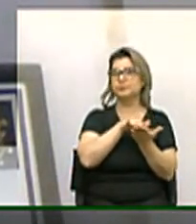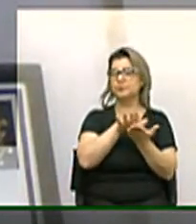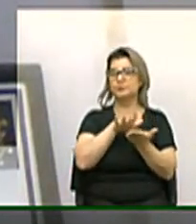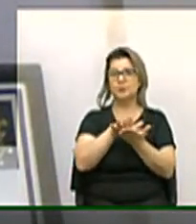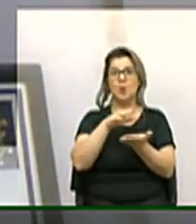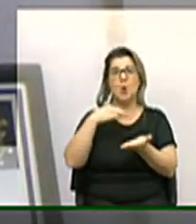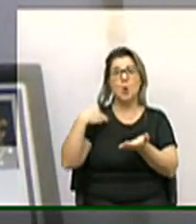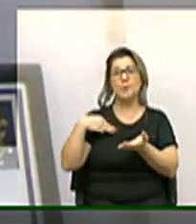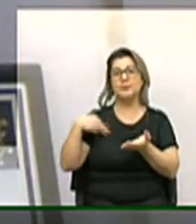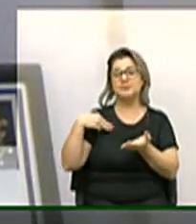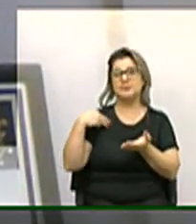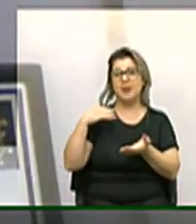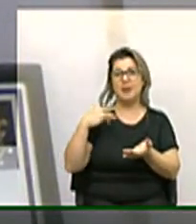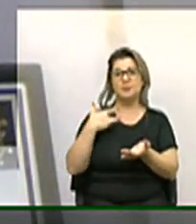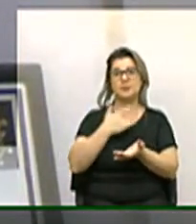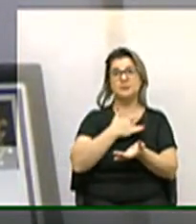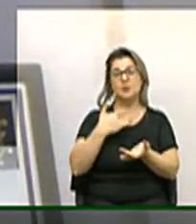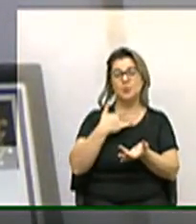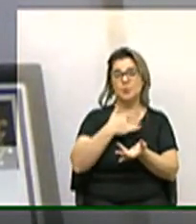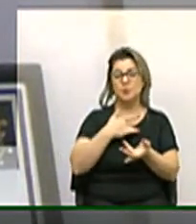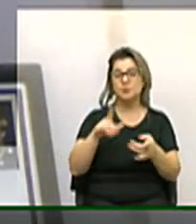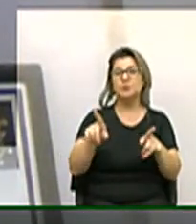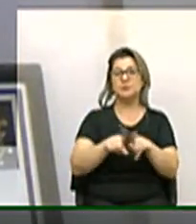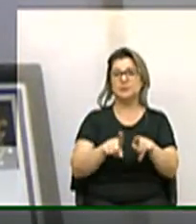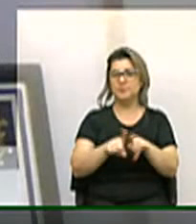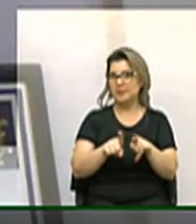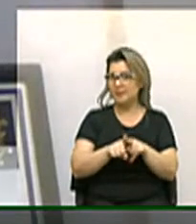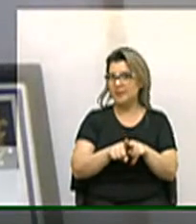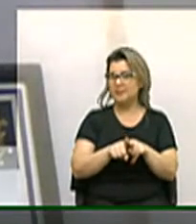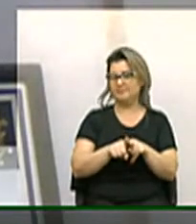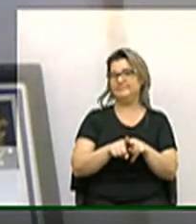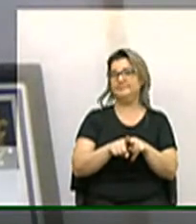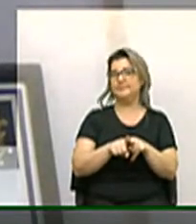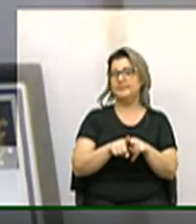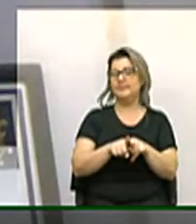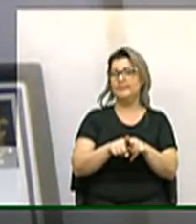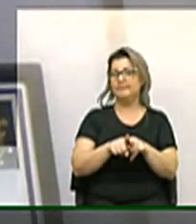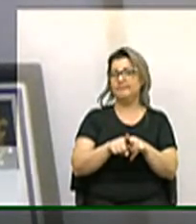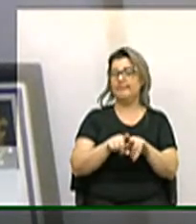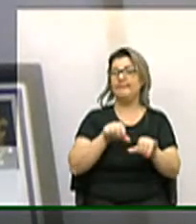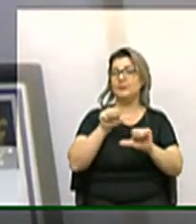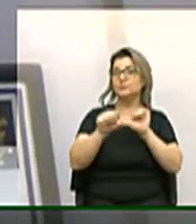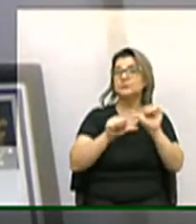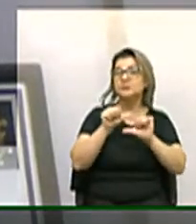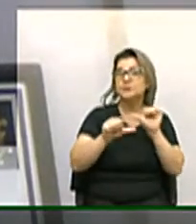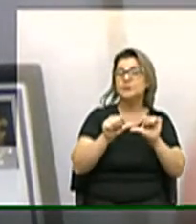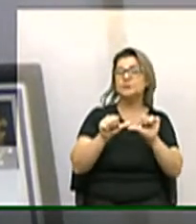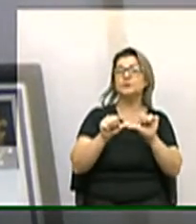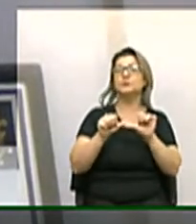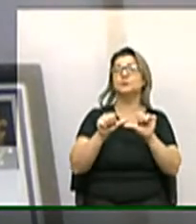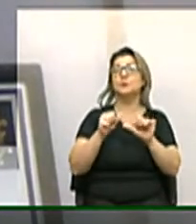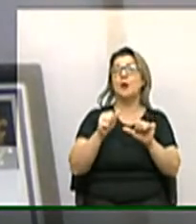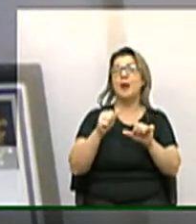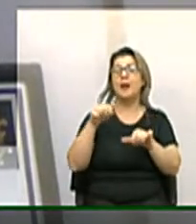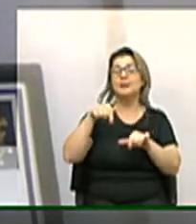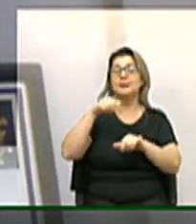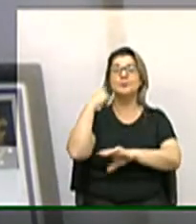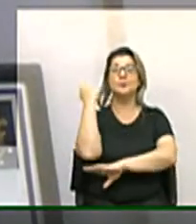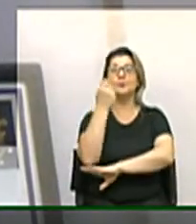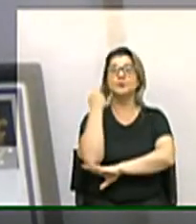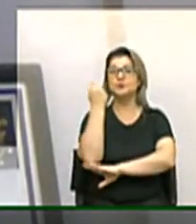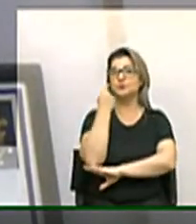abriu uma ação orçamentária de enfrentamento à pandemia. Ele transferiu aqui para o Rio Grande do Sul 536